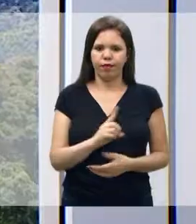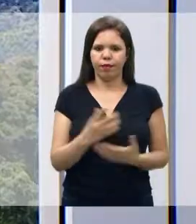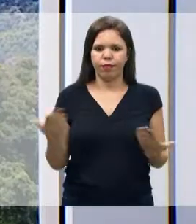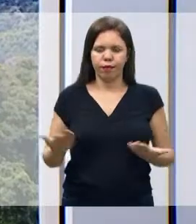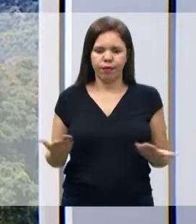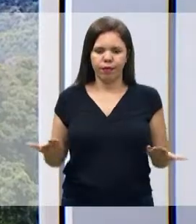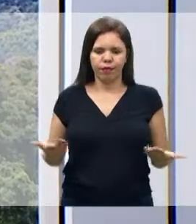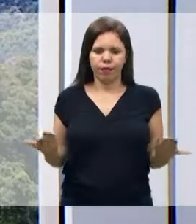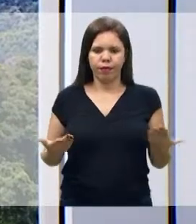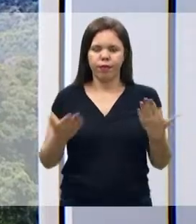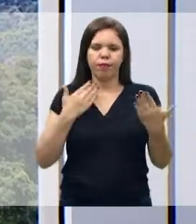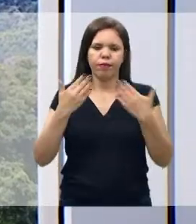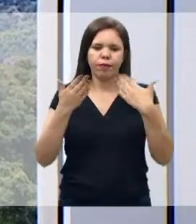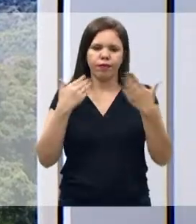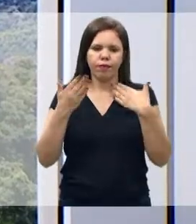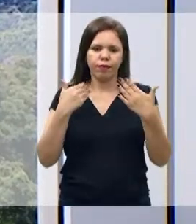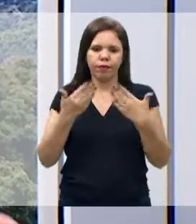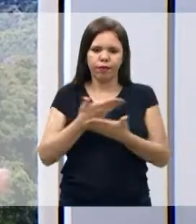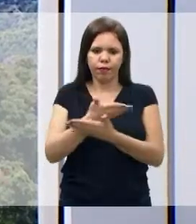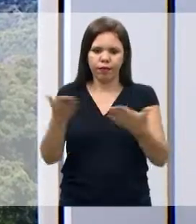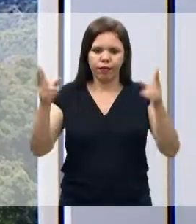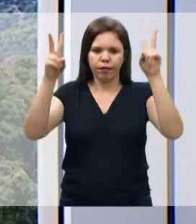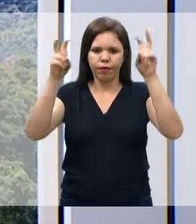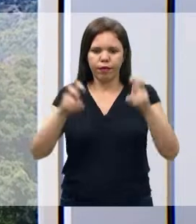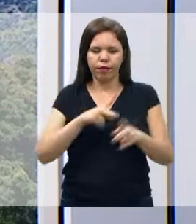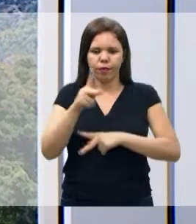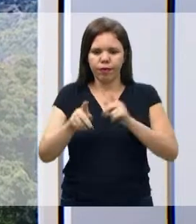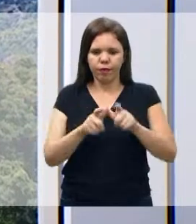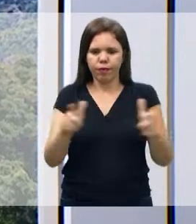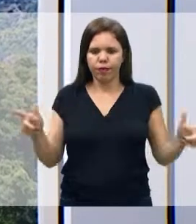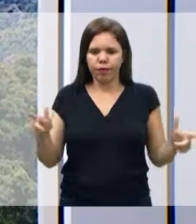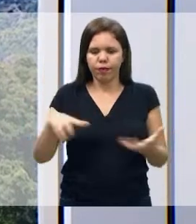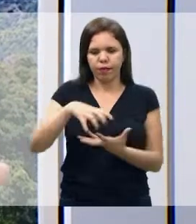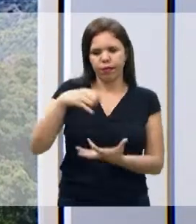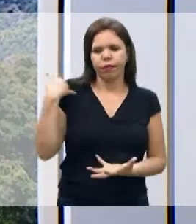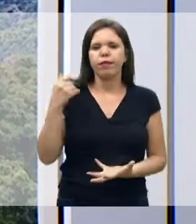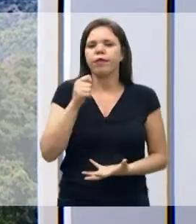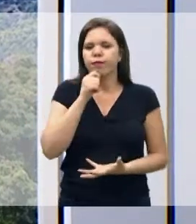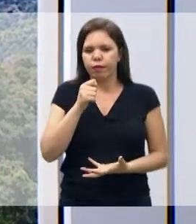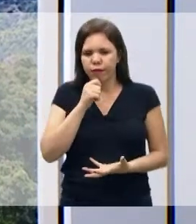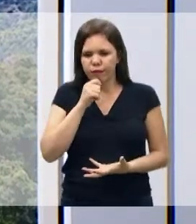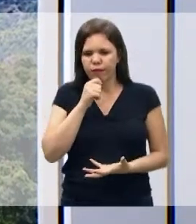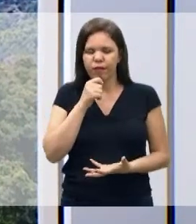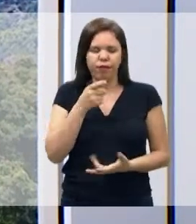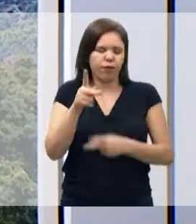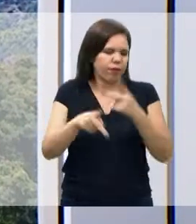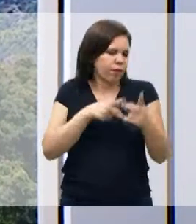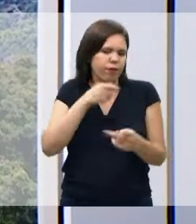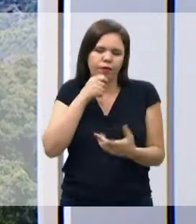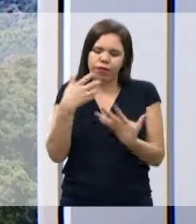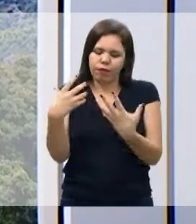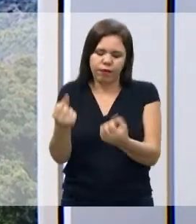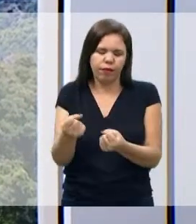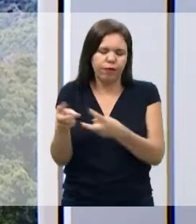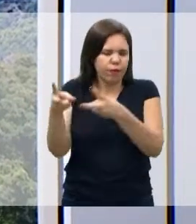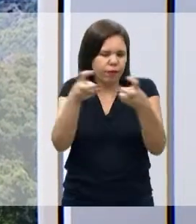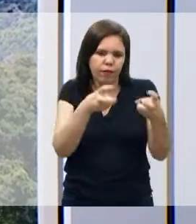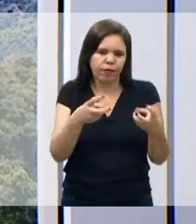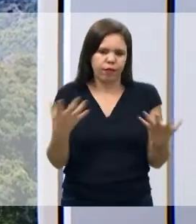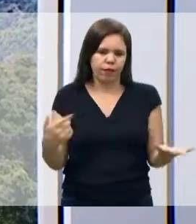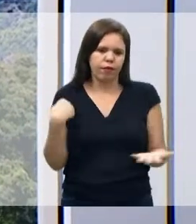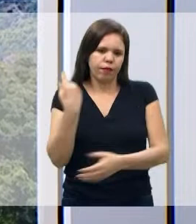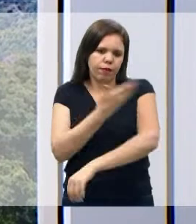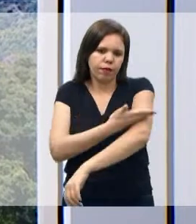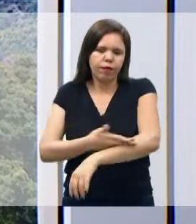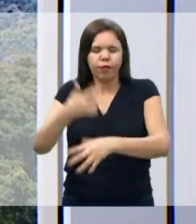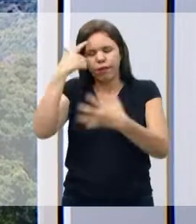hoje, né, poder conversar um pouco sobre essa população de idosos que ainda é muito invisível, né? Nós